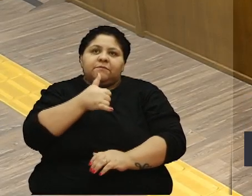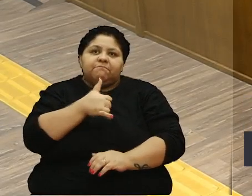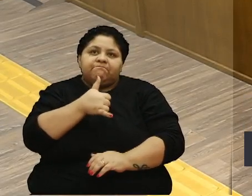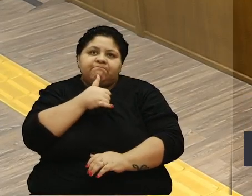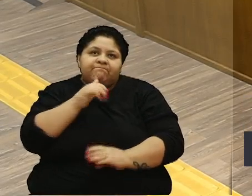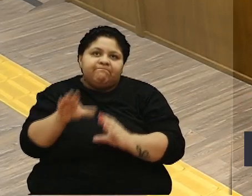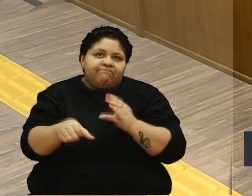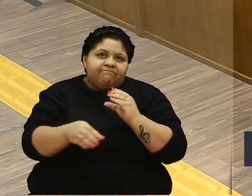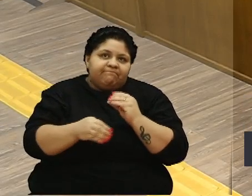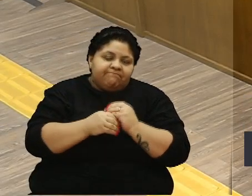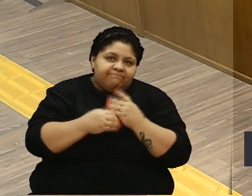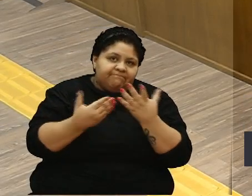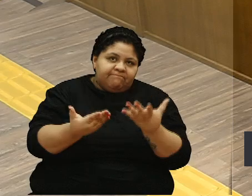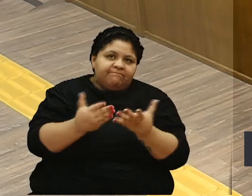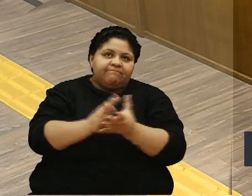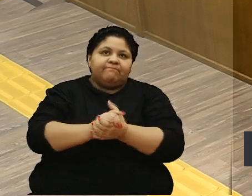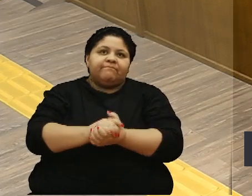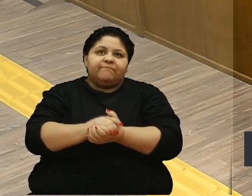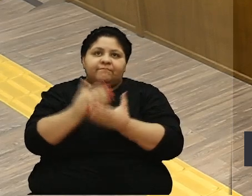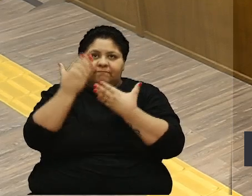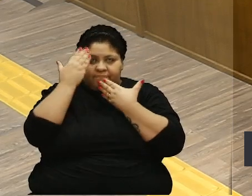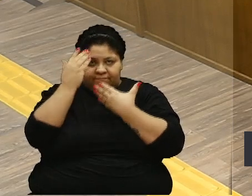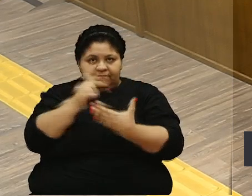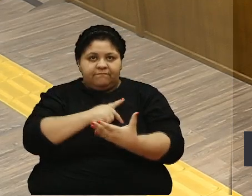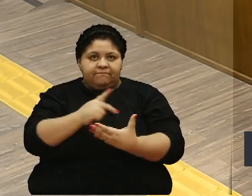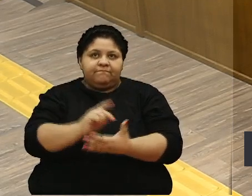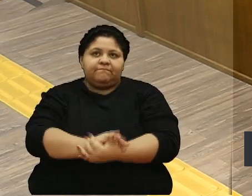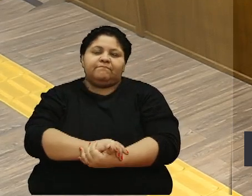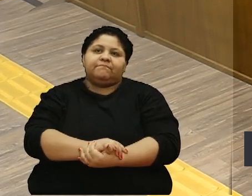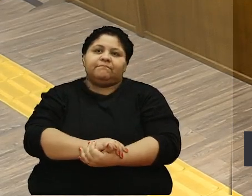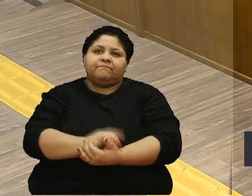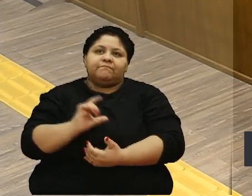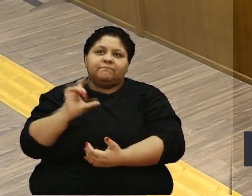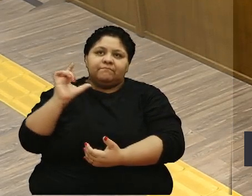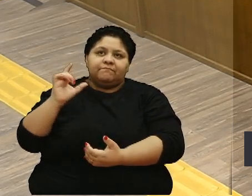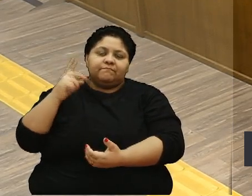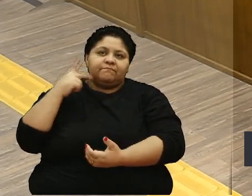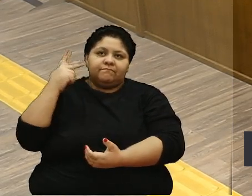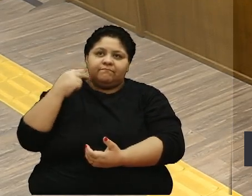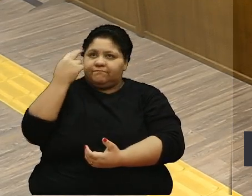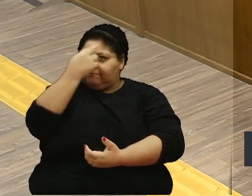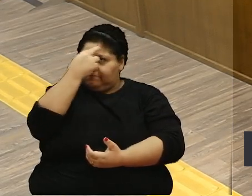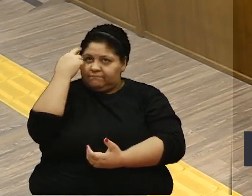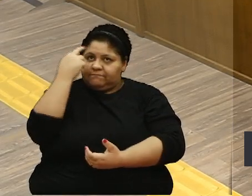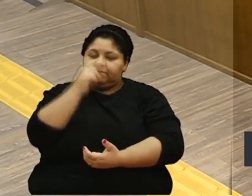parte e do vereador Juliano também não. Obrigado, presidente. Com a palavra, vereador Rafael Bueno.